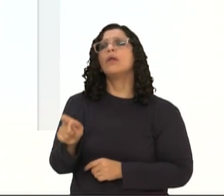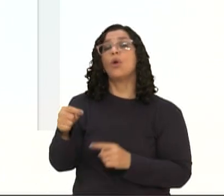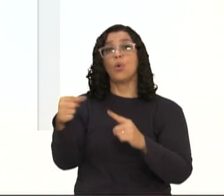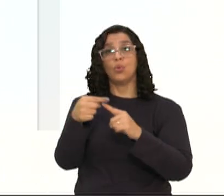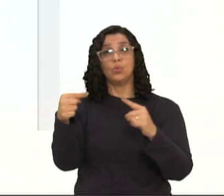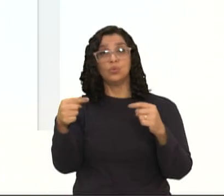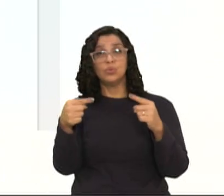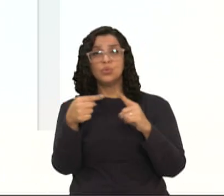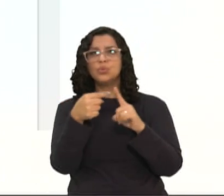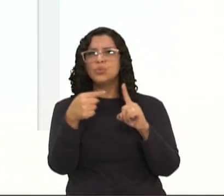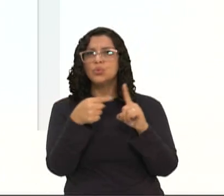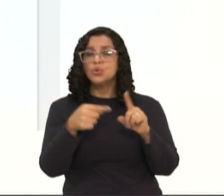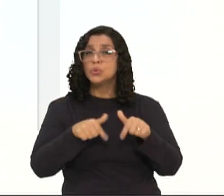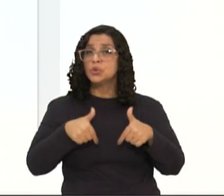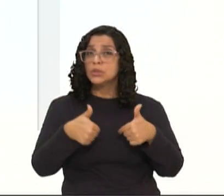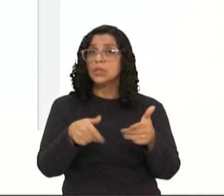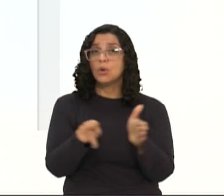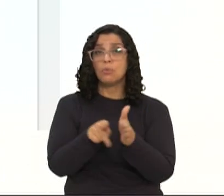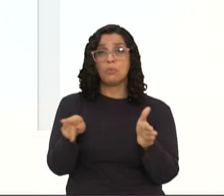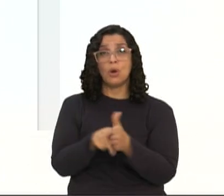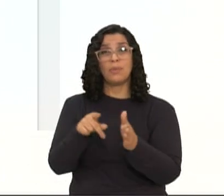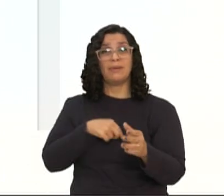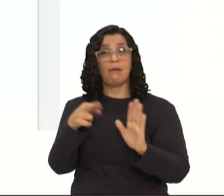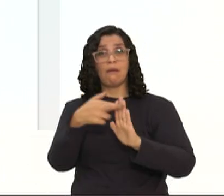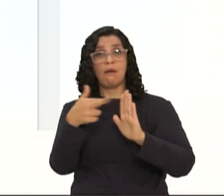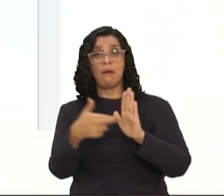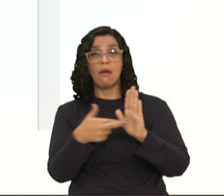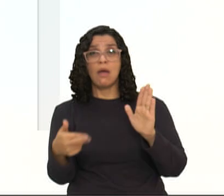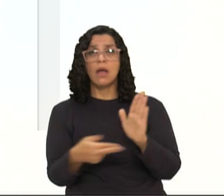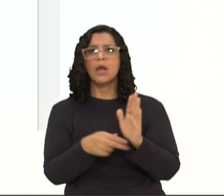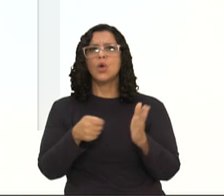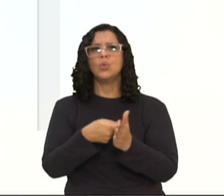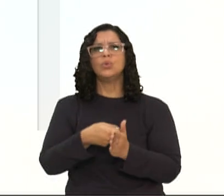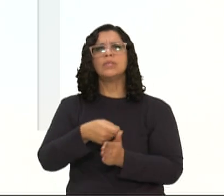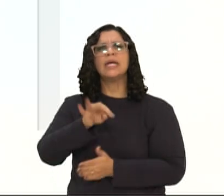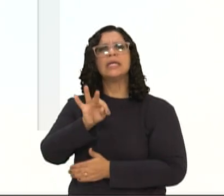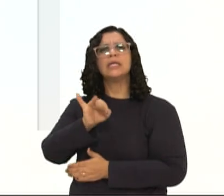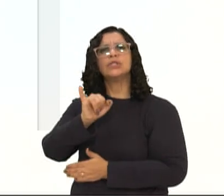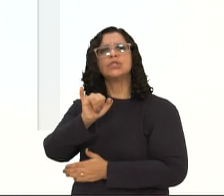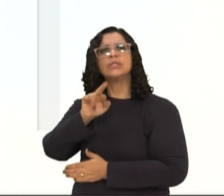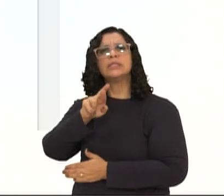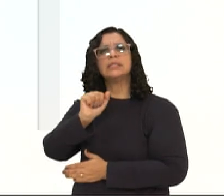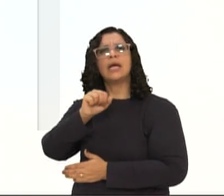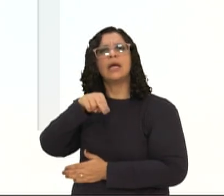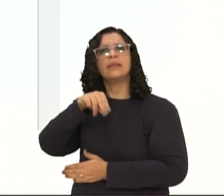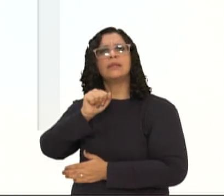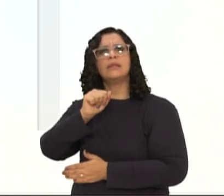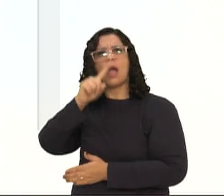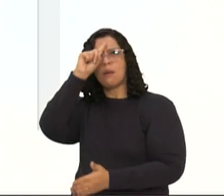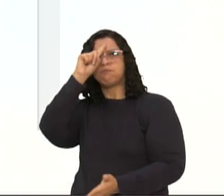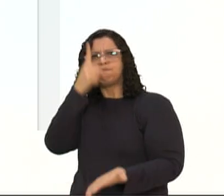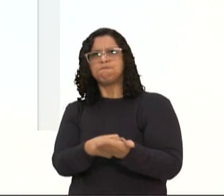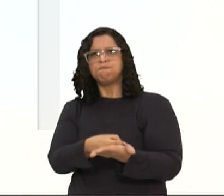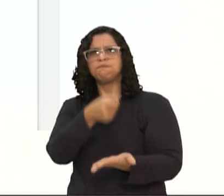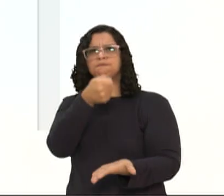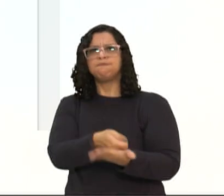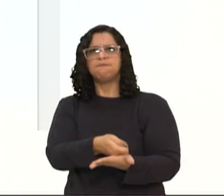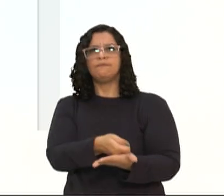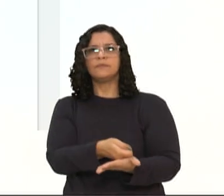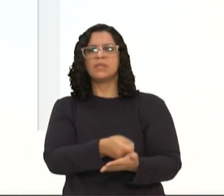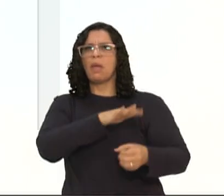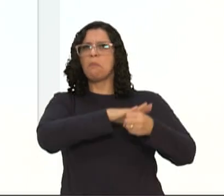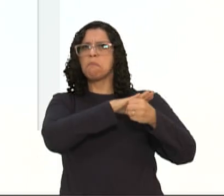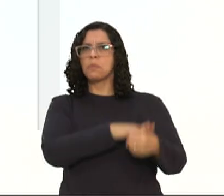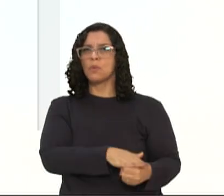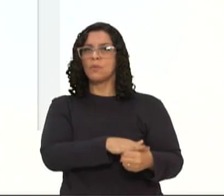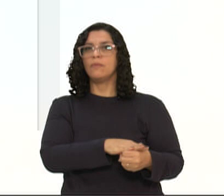de ação ou manifestação que são exercidas através do uso da tirania e da opressão. Isso aí é o que a gente chama de